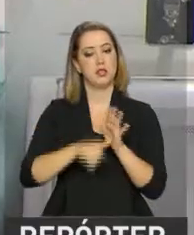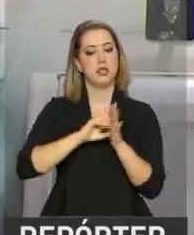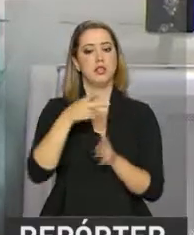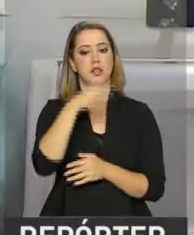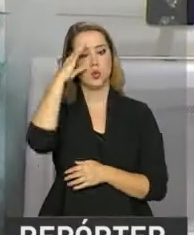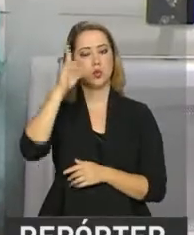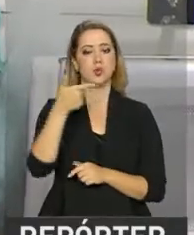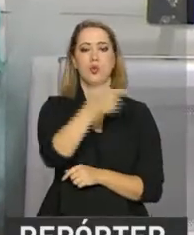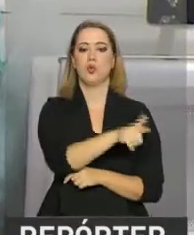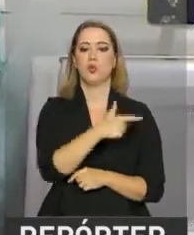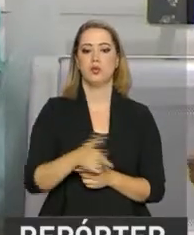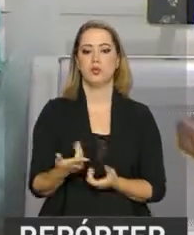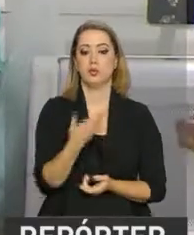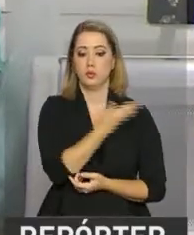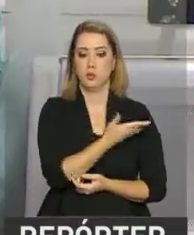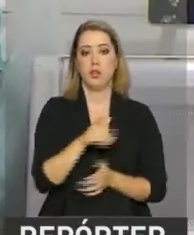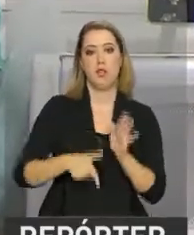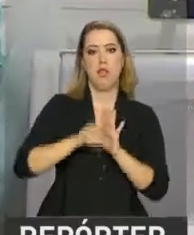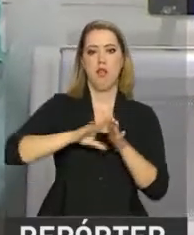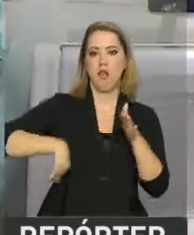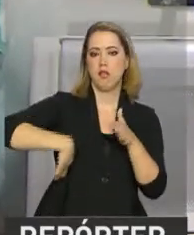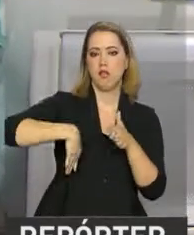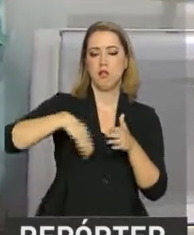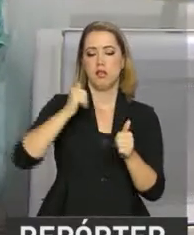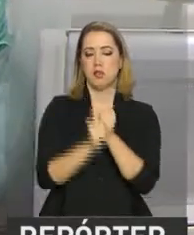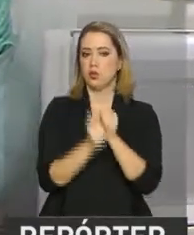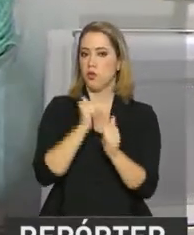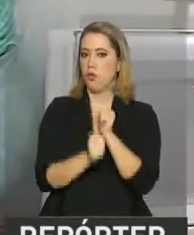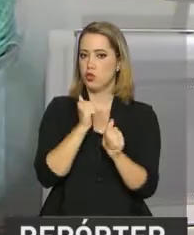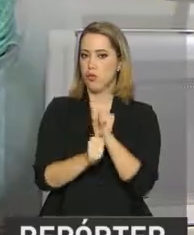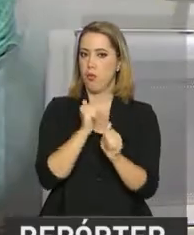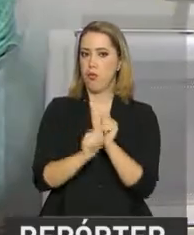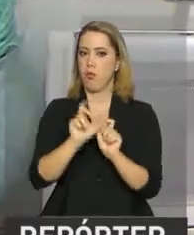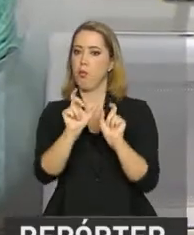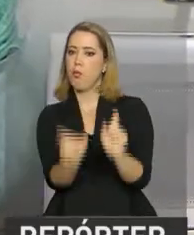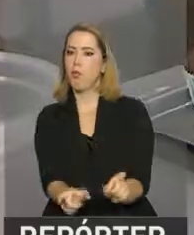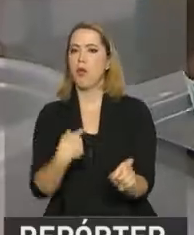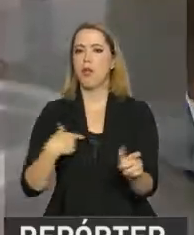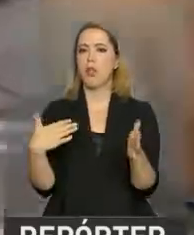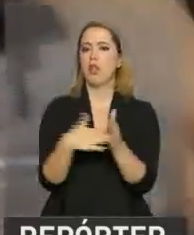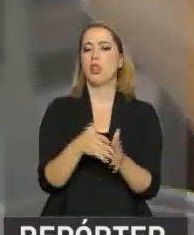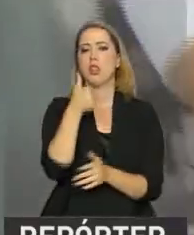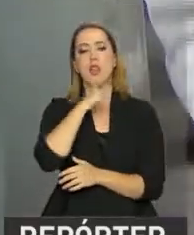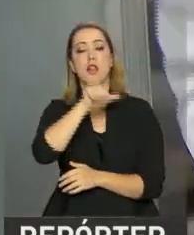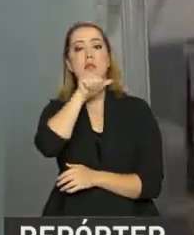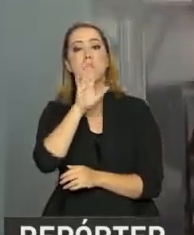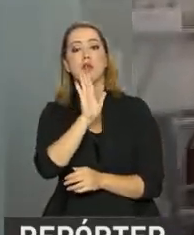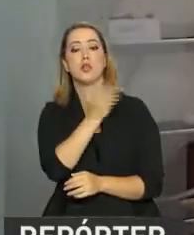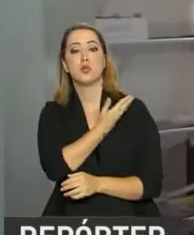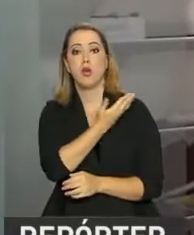do seu sonho era outro alexandre foi jogador profissional de futebol até que uma mãe de um amigo ensinou a arte de